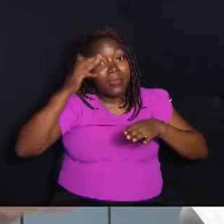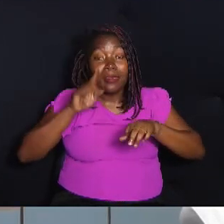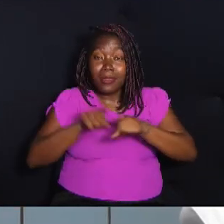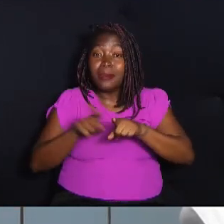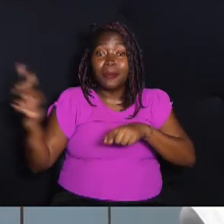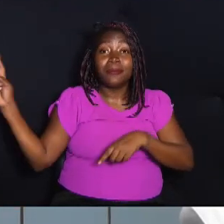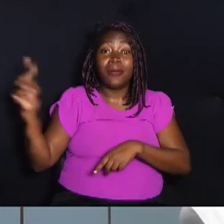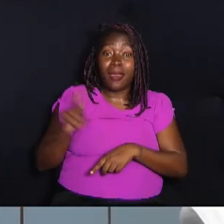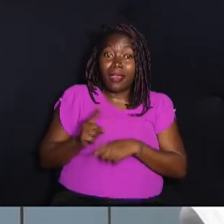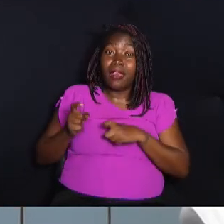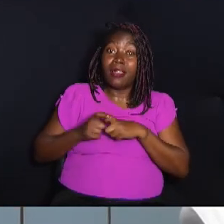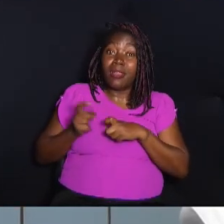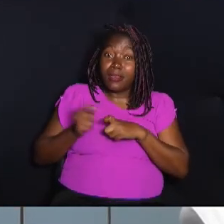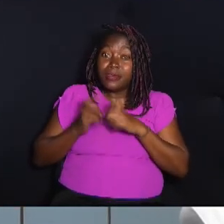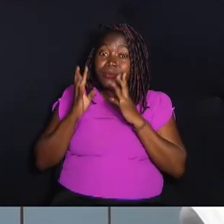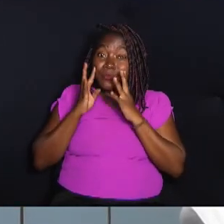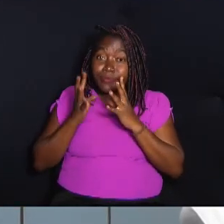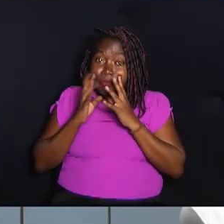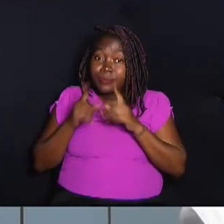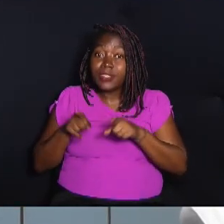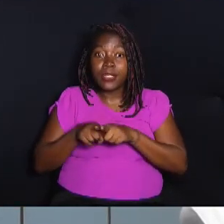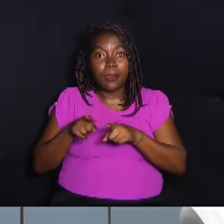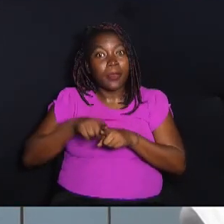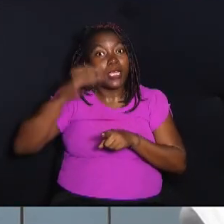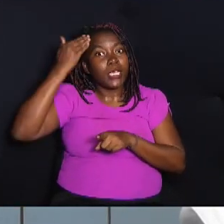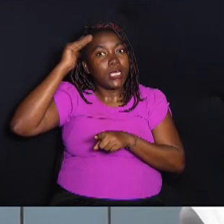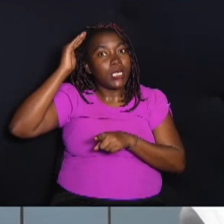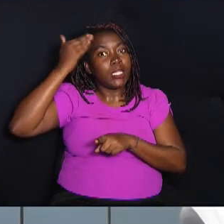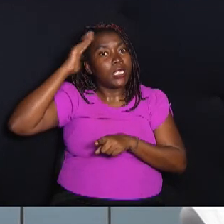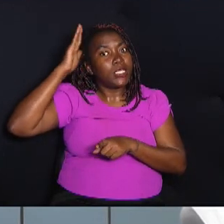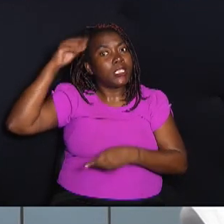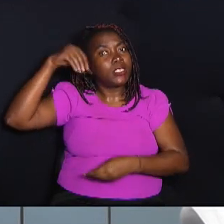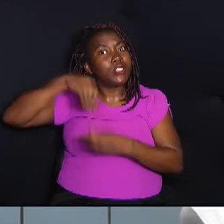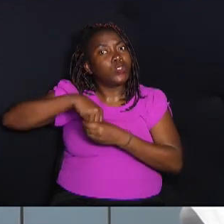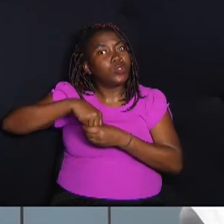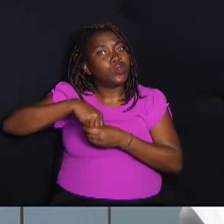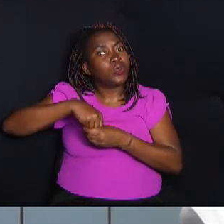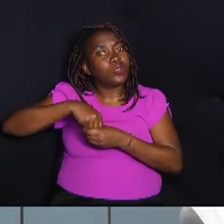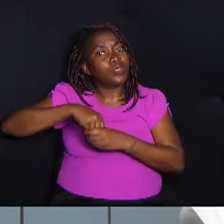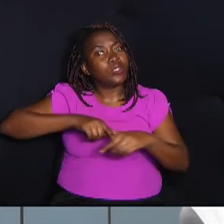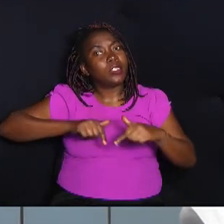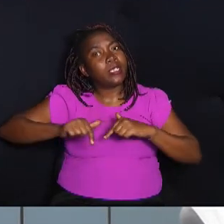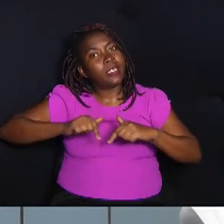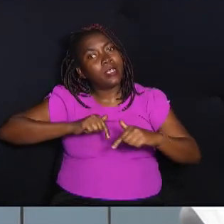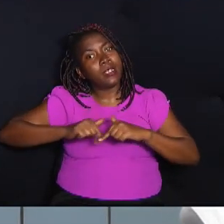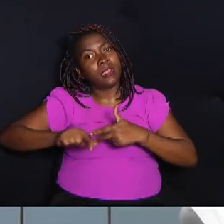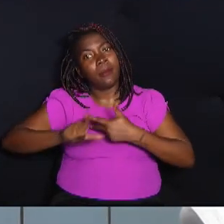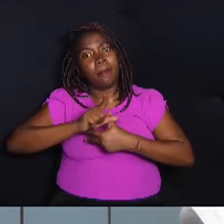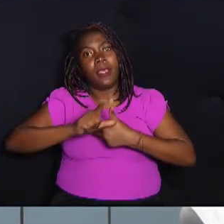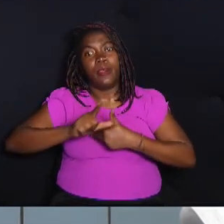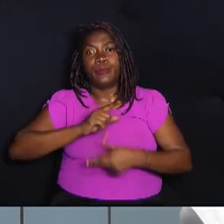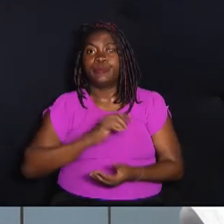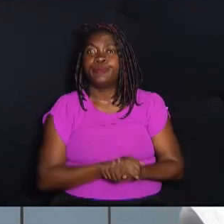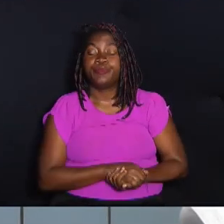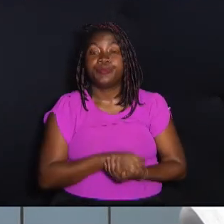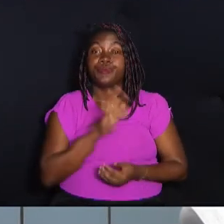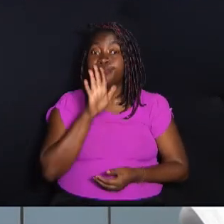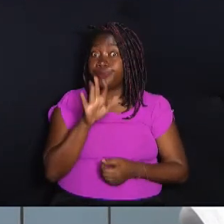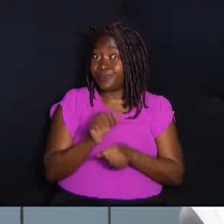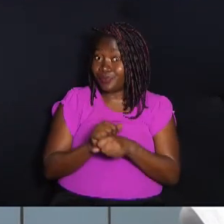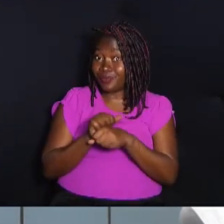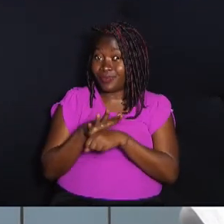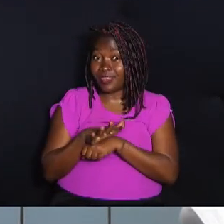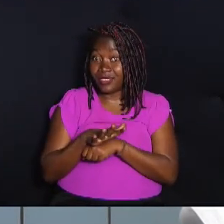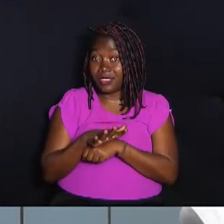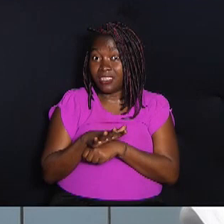passa também pelo nosso entendimento dentro de um trabalho no legislativo. Mas a pandemia,